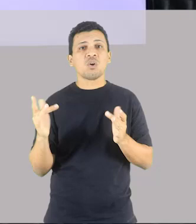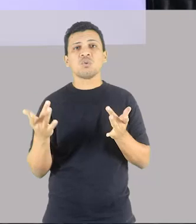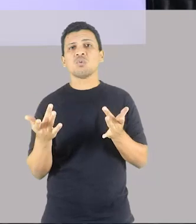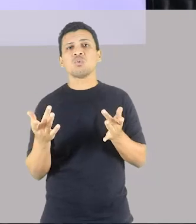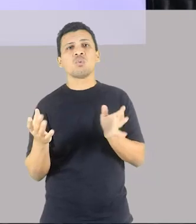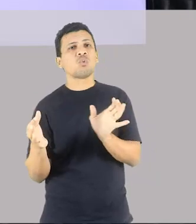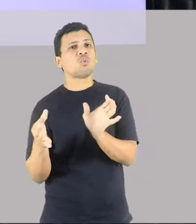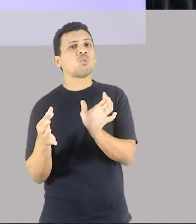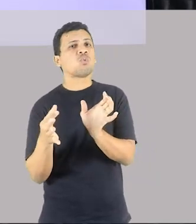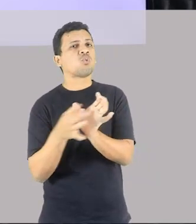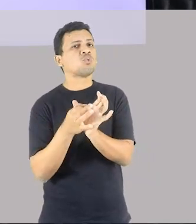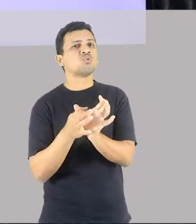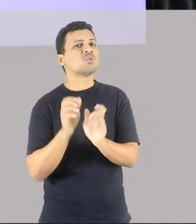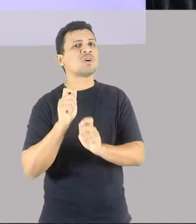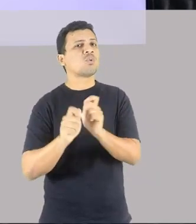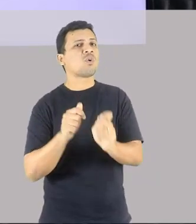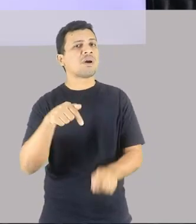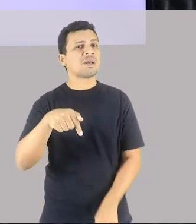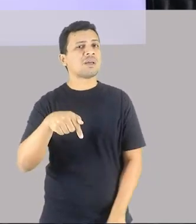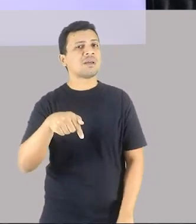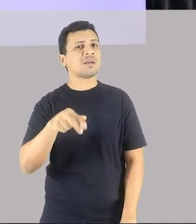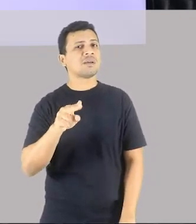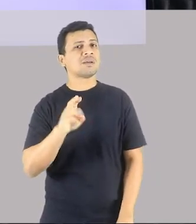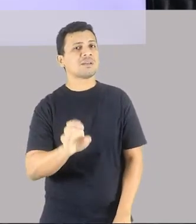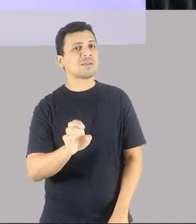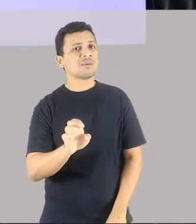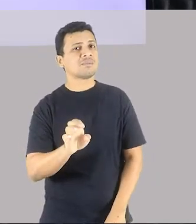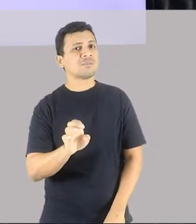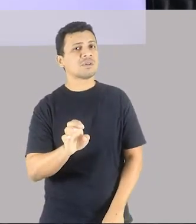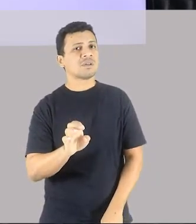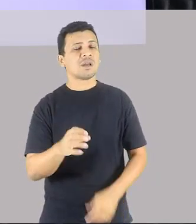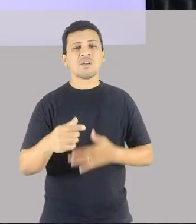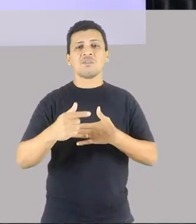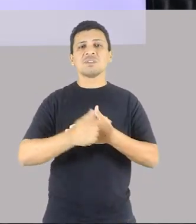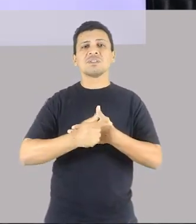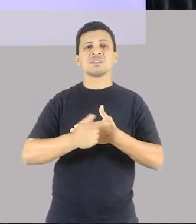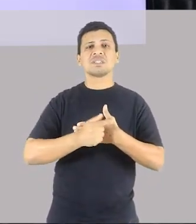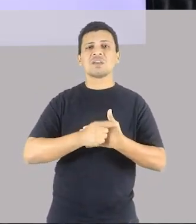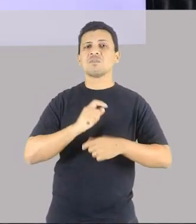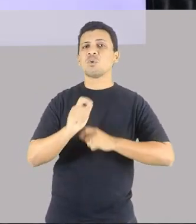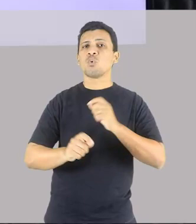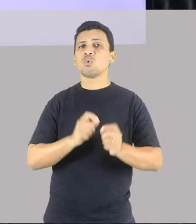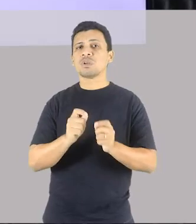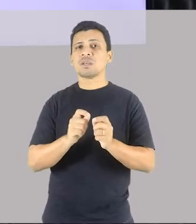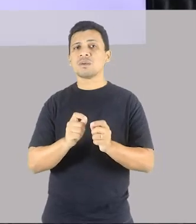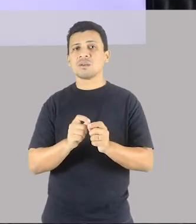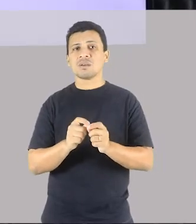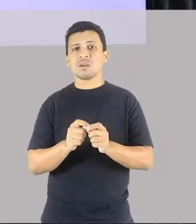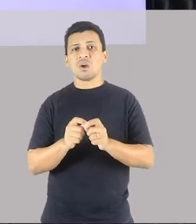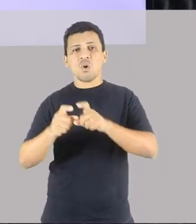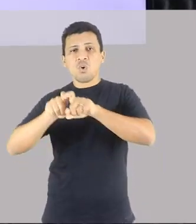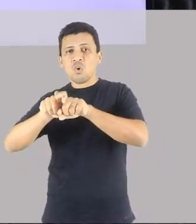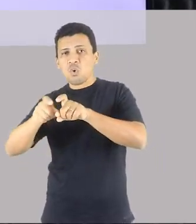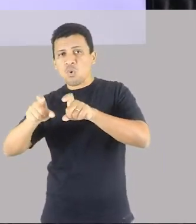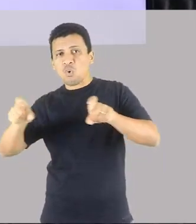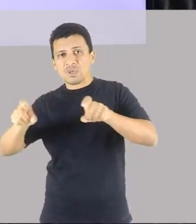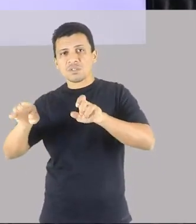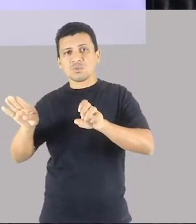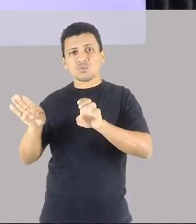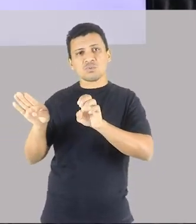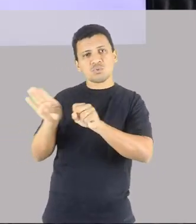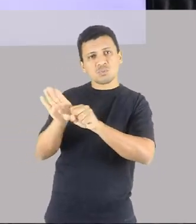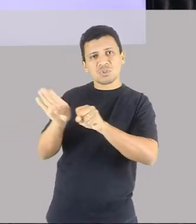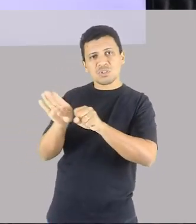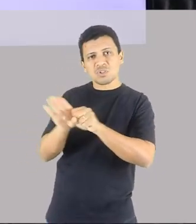esqueça, conjunção integrante, ela serve justamente para isso, para introduzir as orações subordinadas